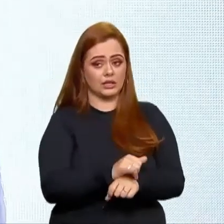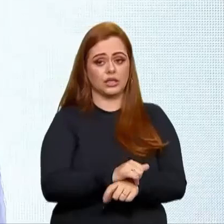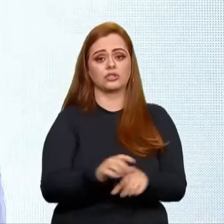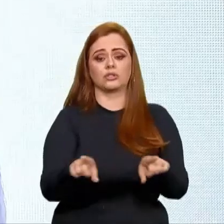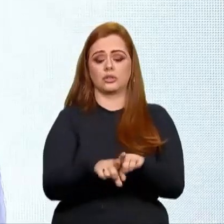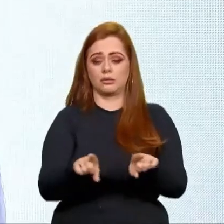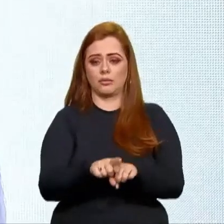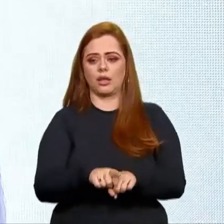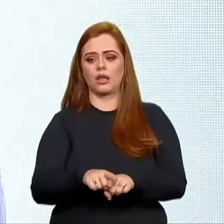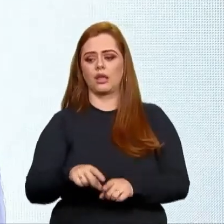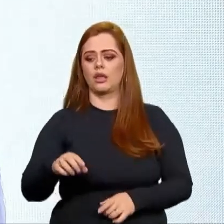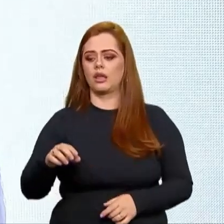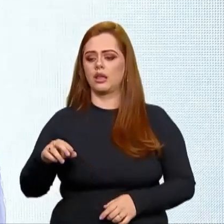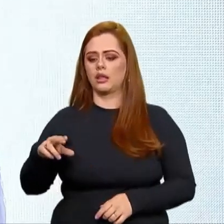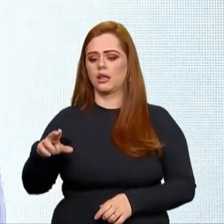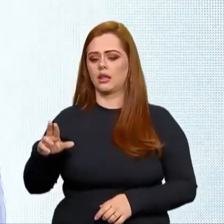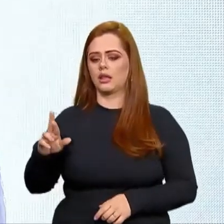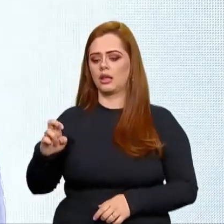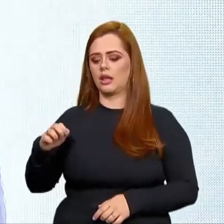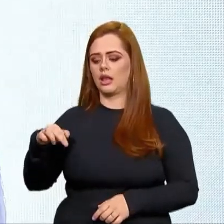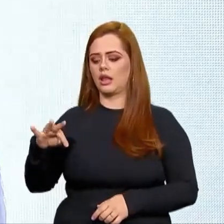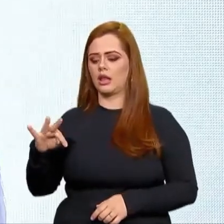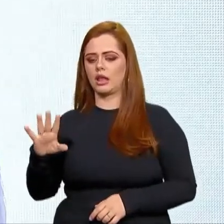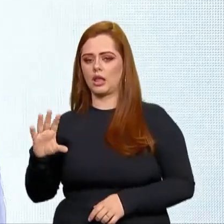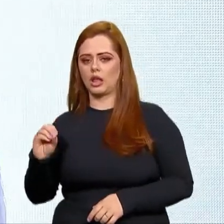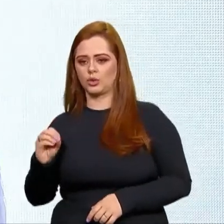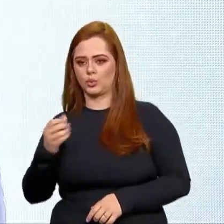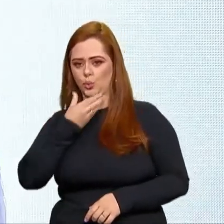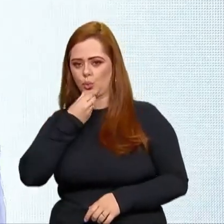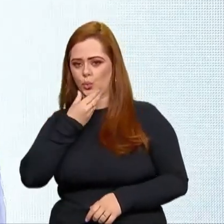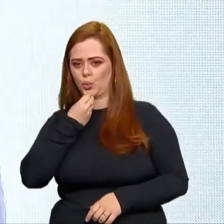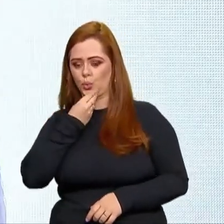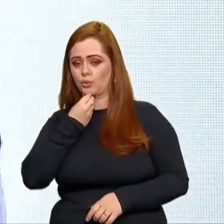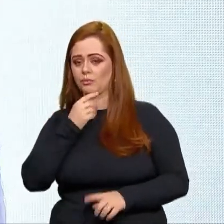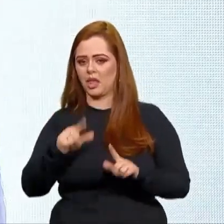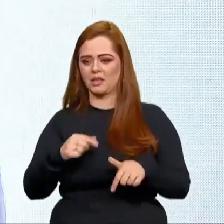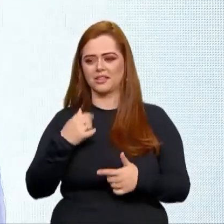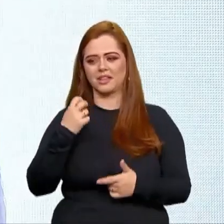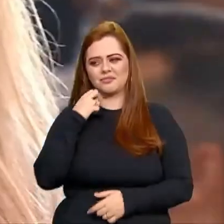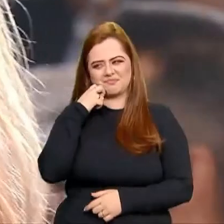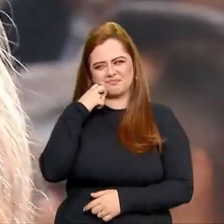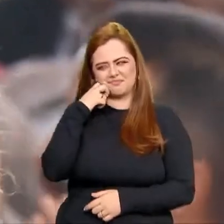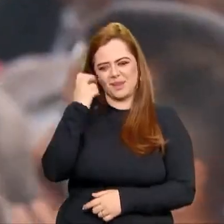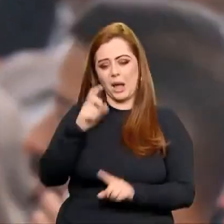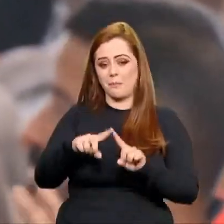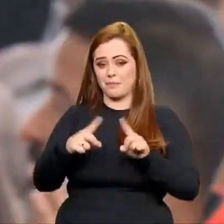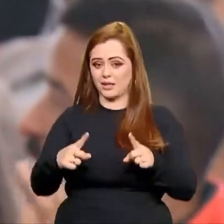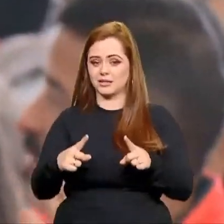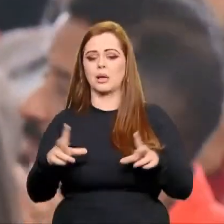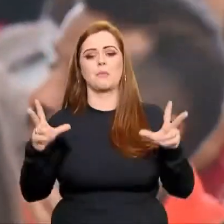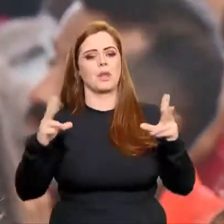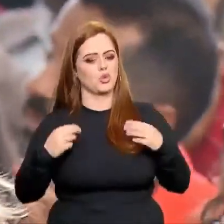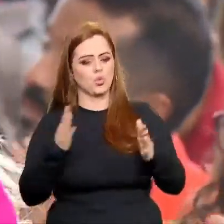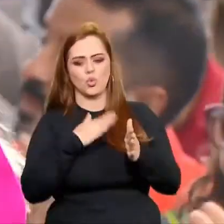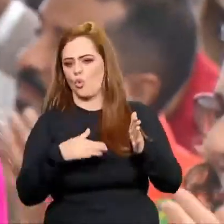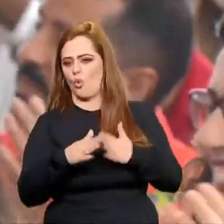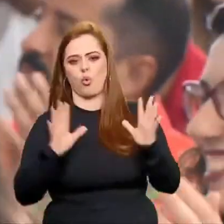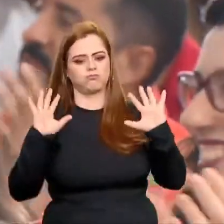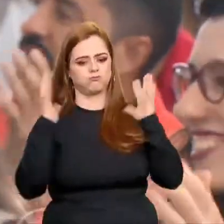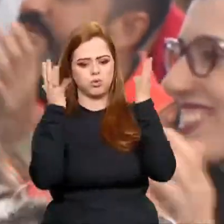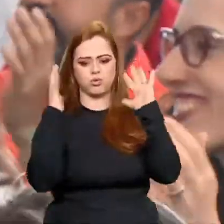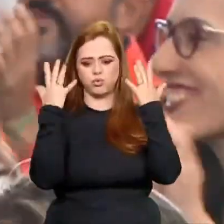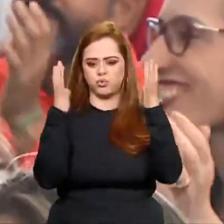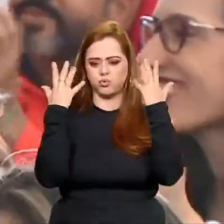Renato Simões, puder levantar, Renato, eu sei que você é tímido, mas merece todos os aplausos. Sem vocês dois, esse